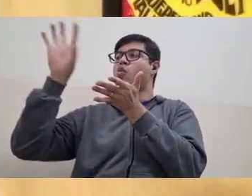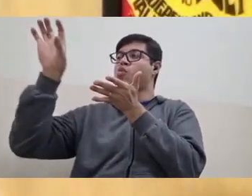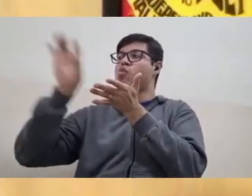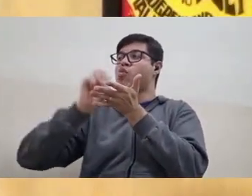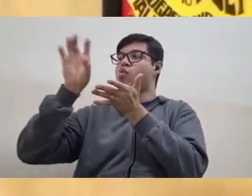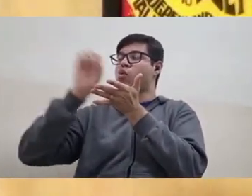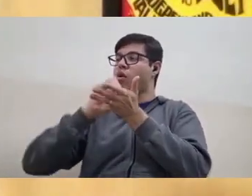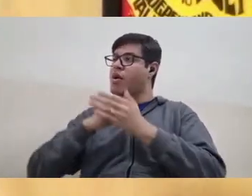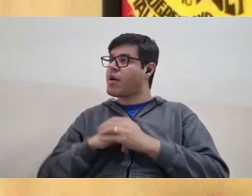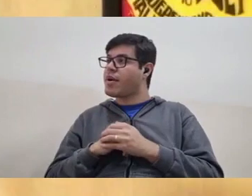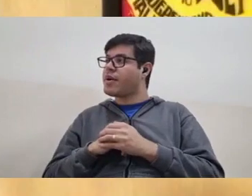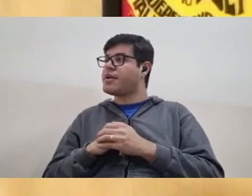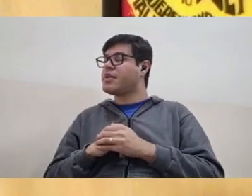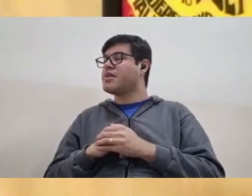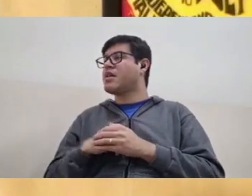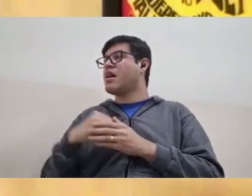de